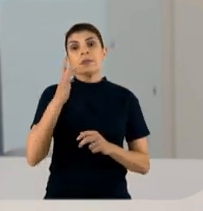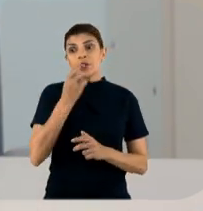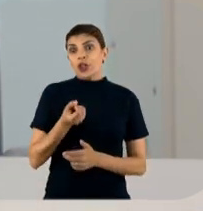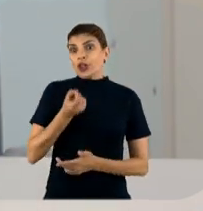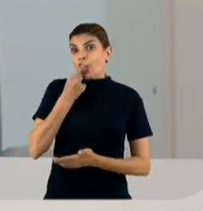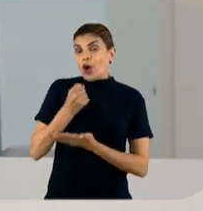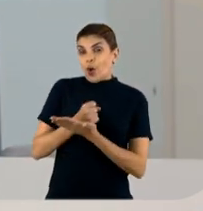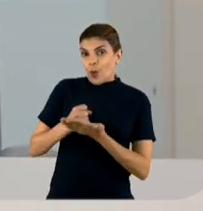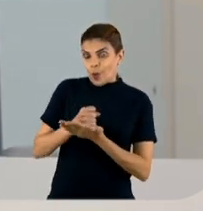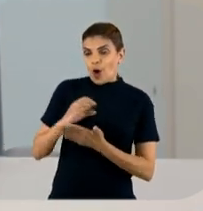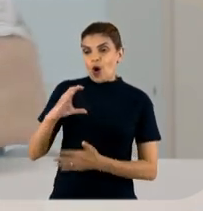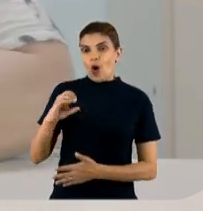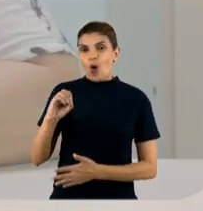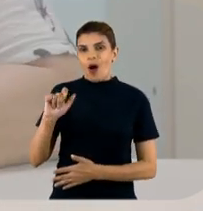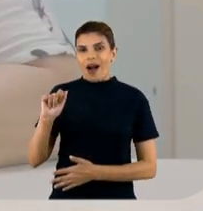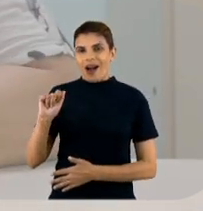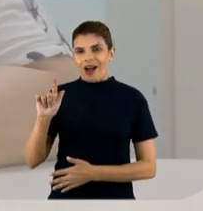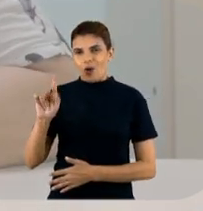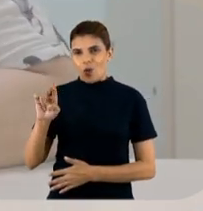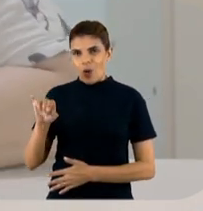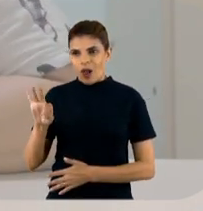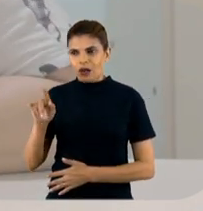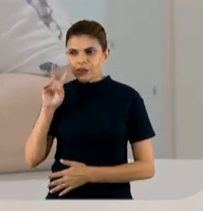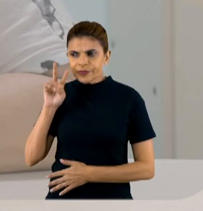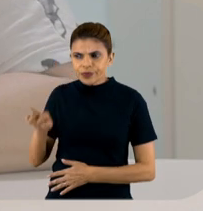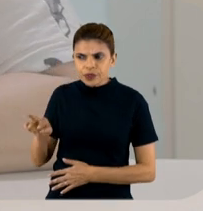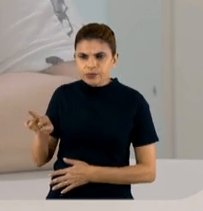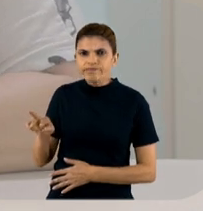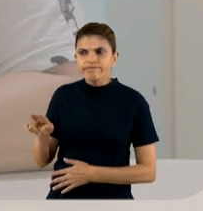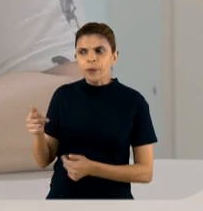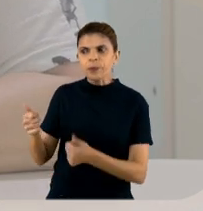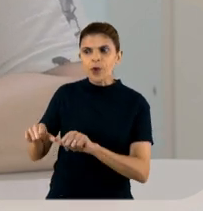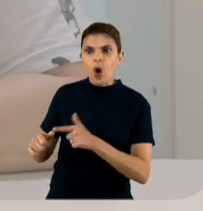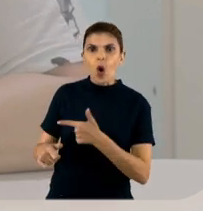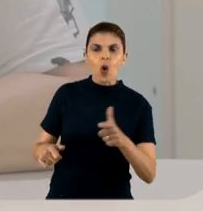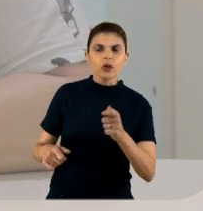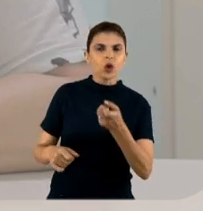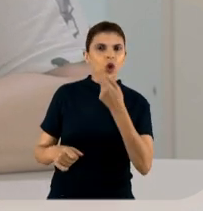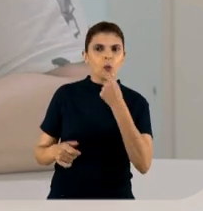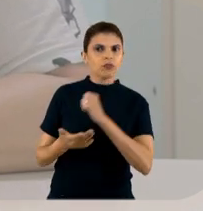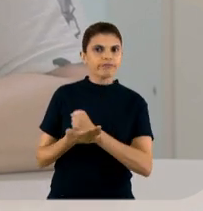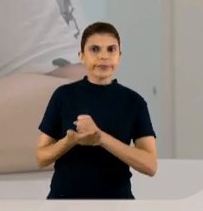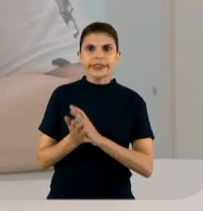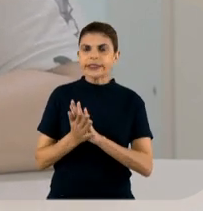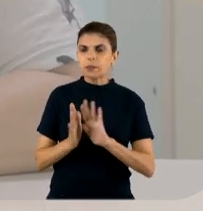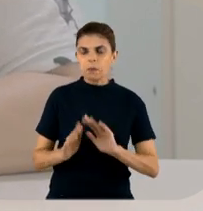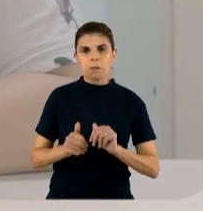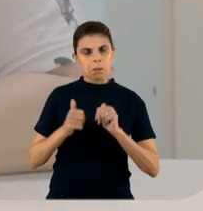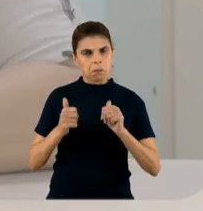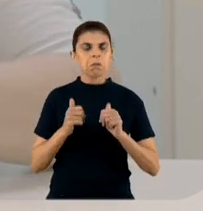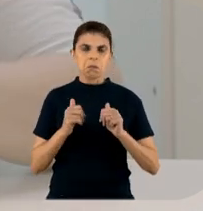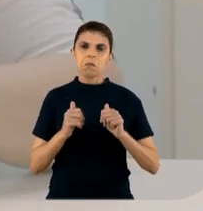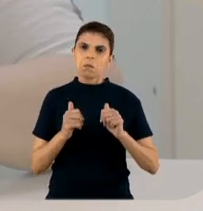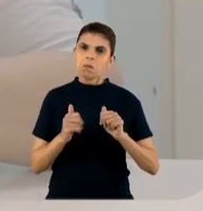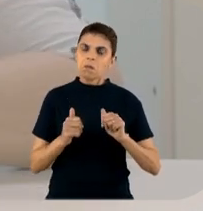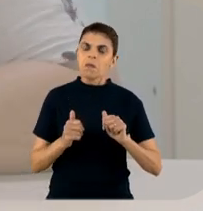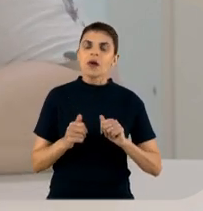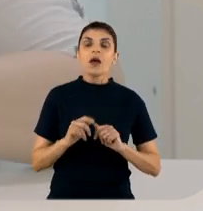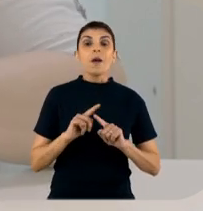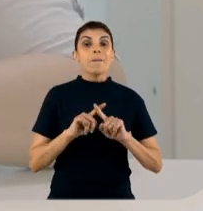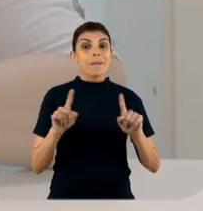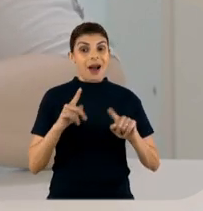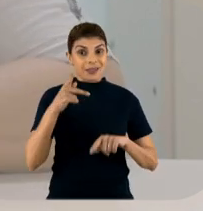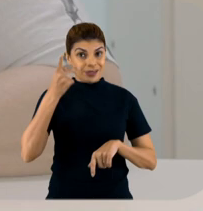de que quem tomou anticoagulante foi um pouco melhor do que não quem não tomou eh e agora aqui em São Paulo eh